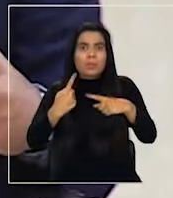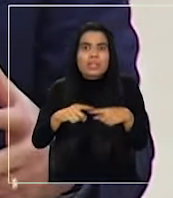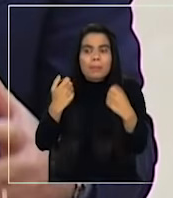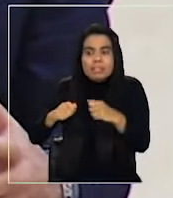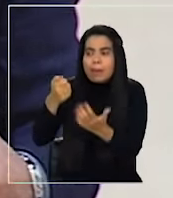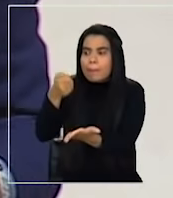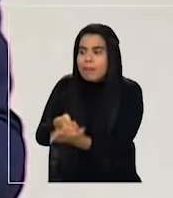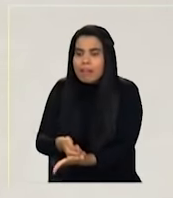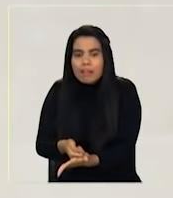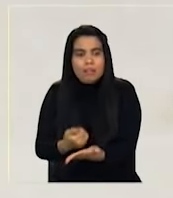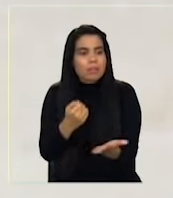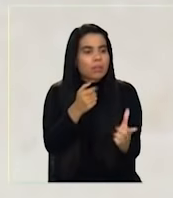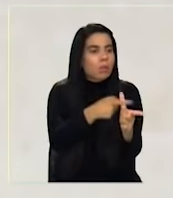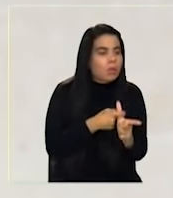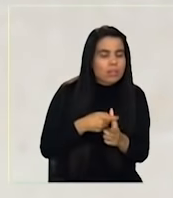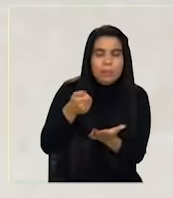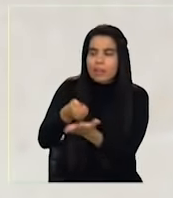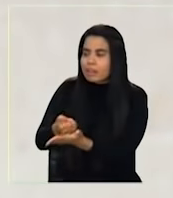está sendo